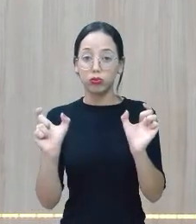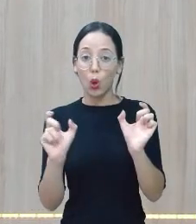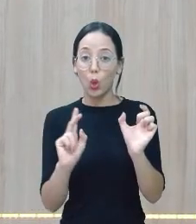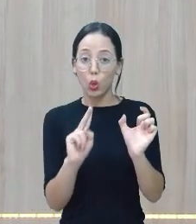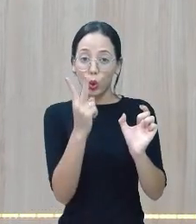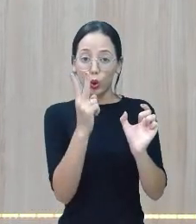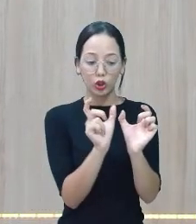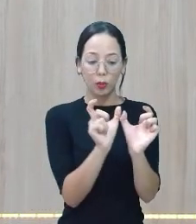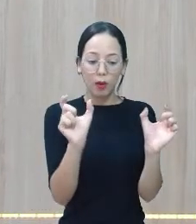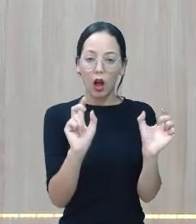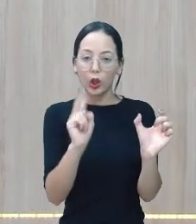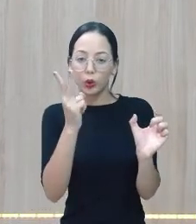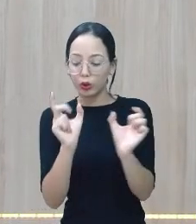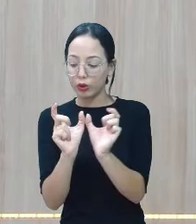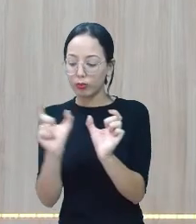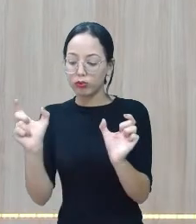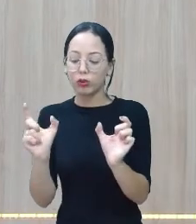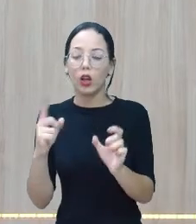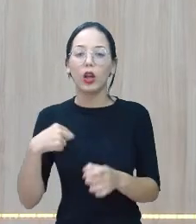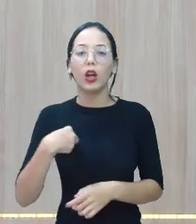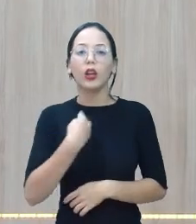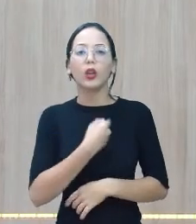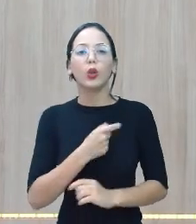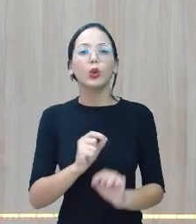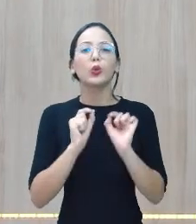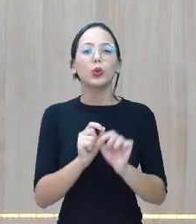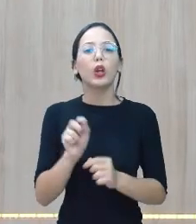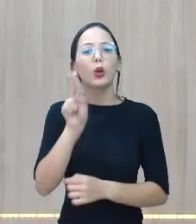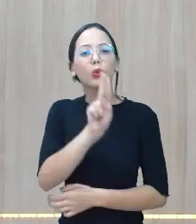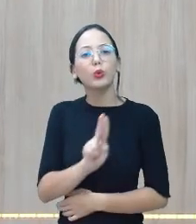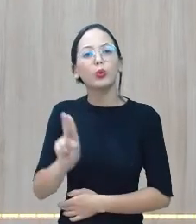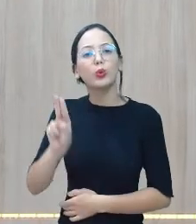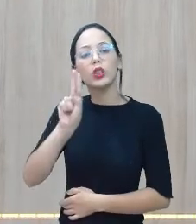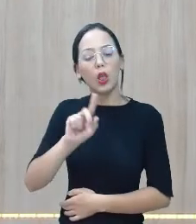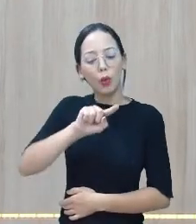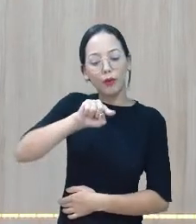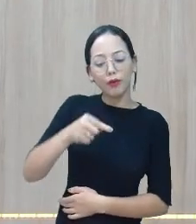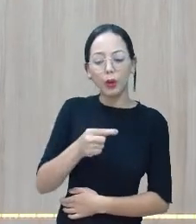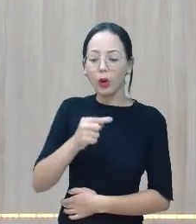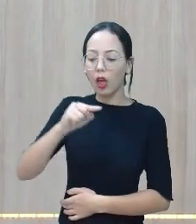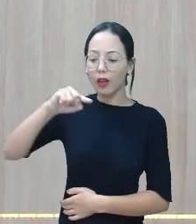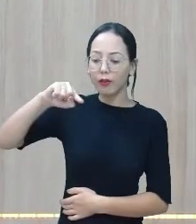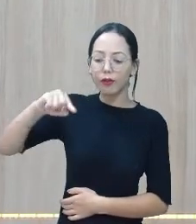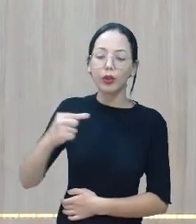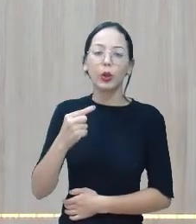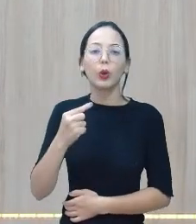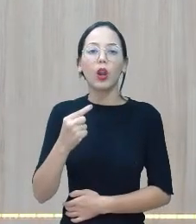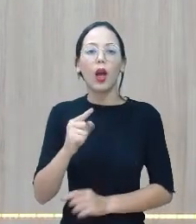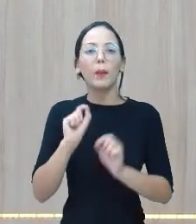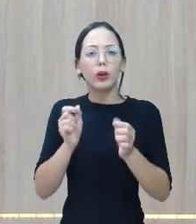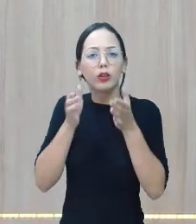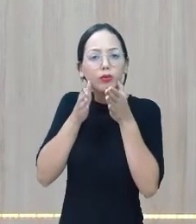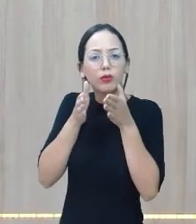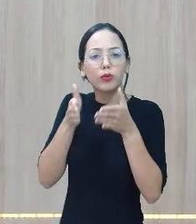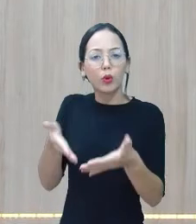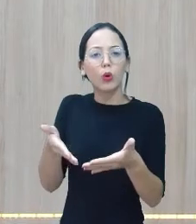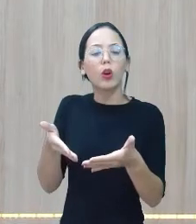composto onde nós estamos usando a vírgula para